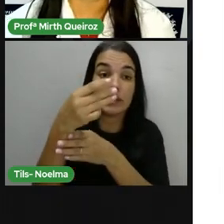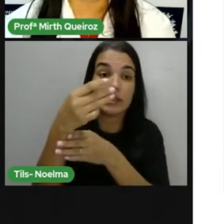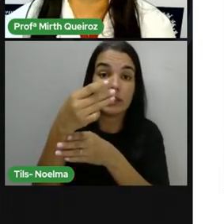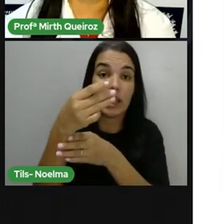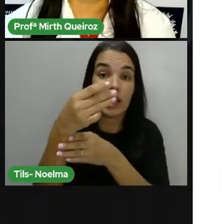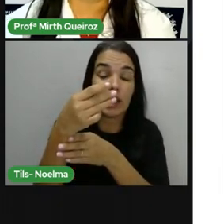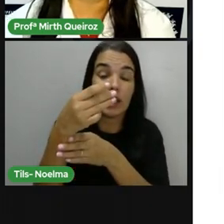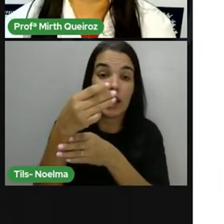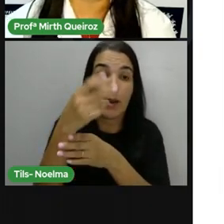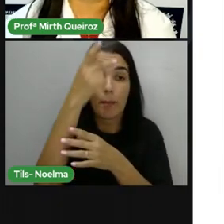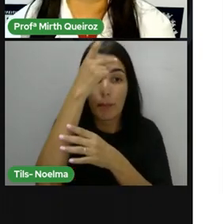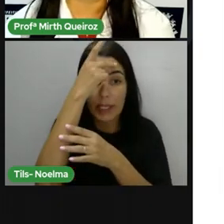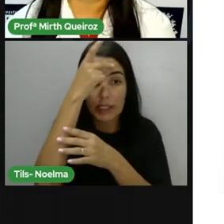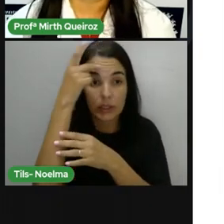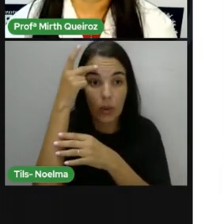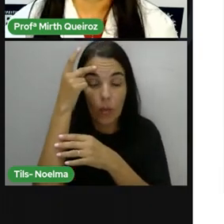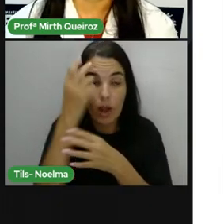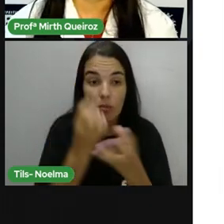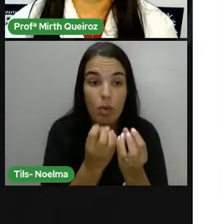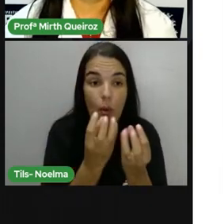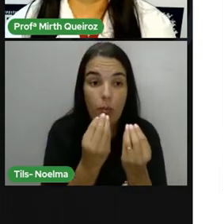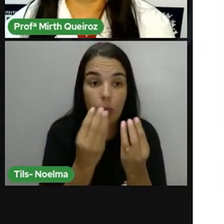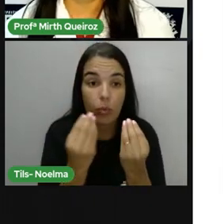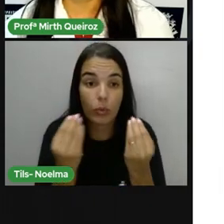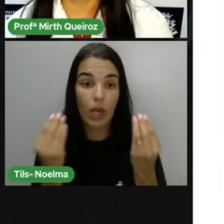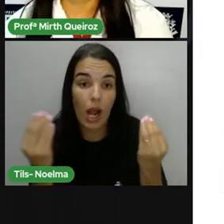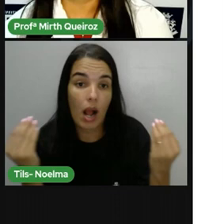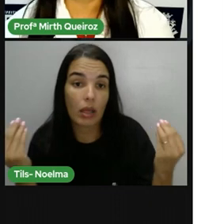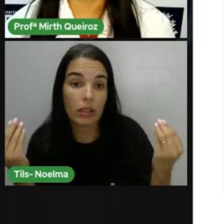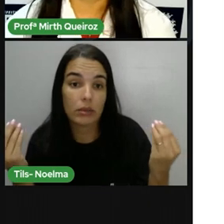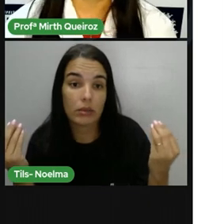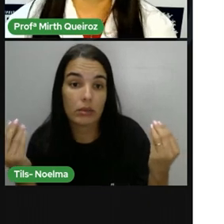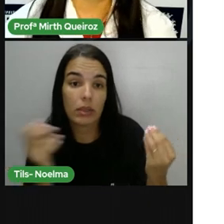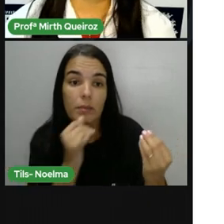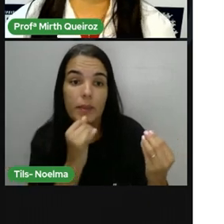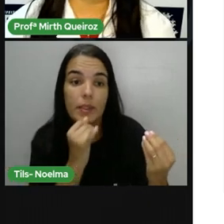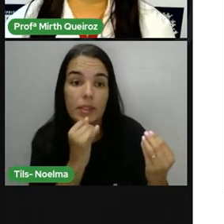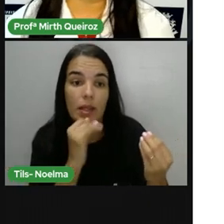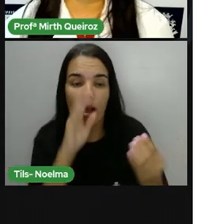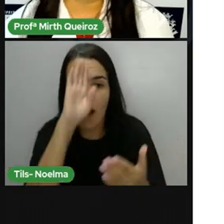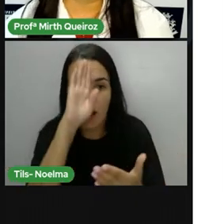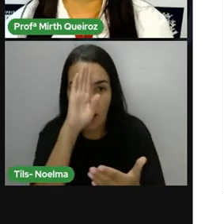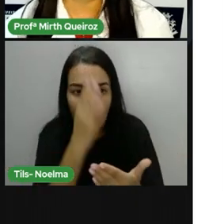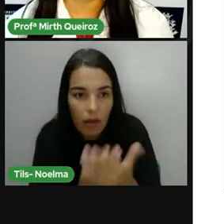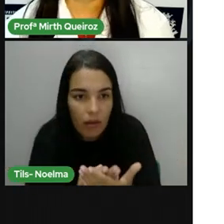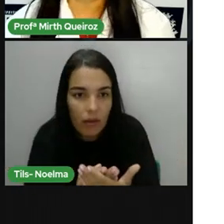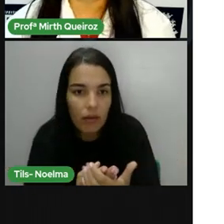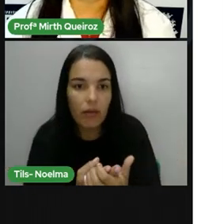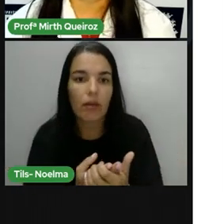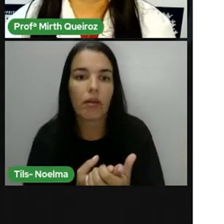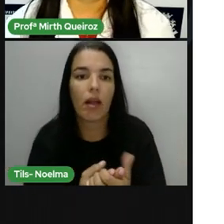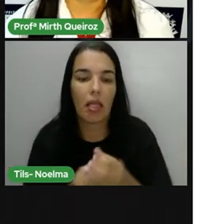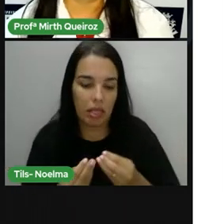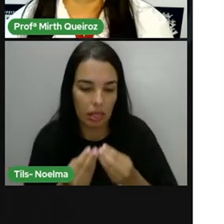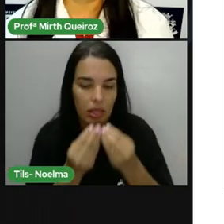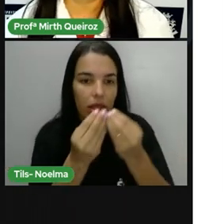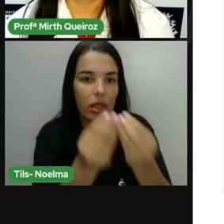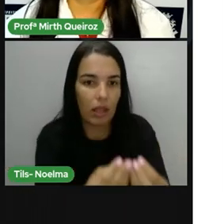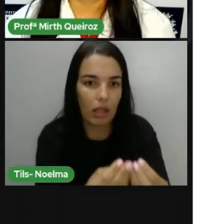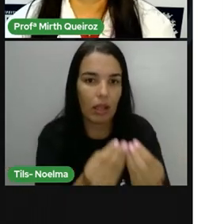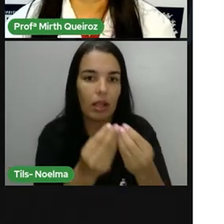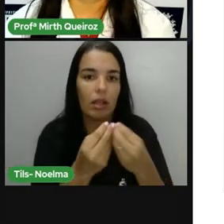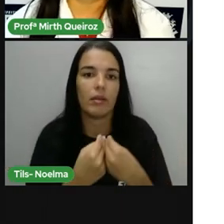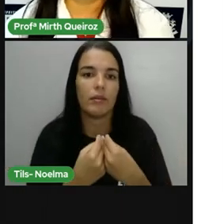ou do subjuntivo. Exemplo: creem, deem, descreem, desdém,